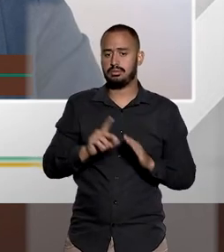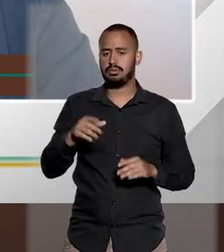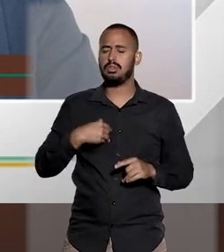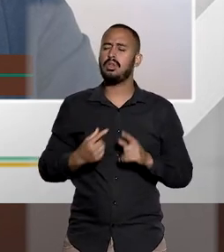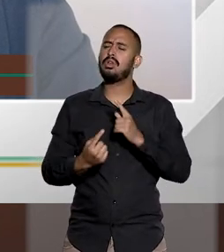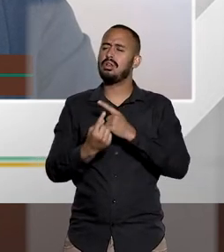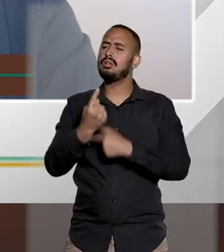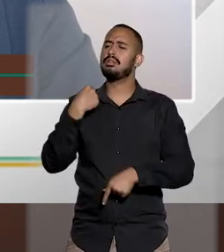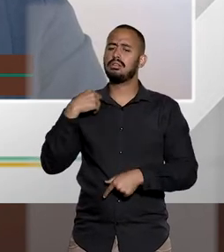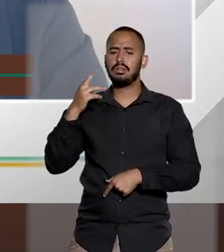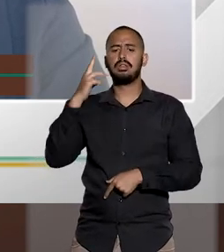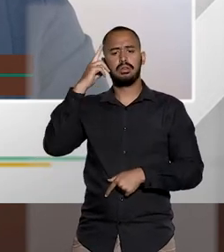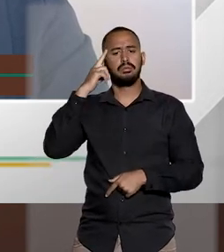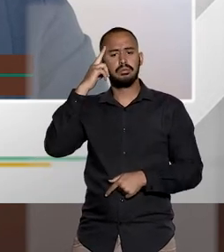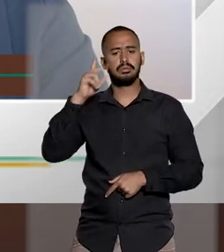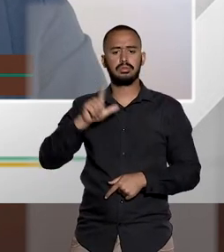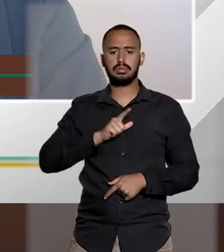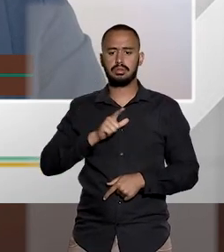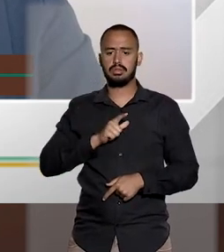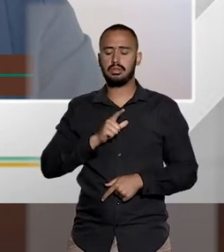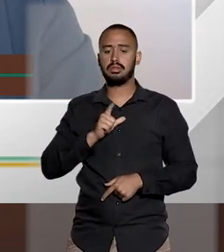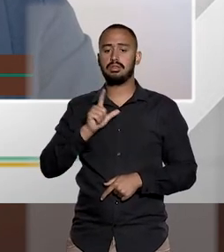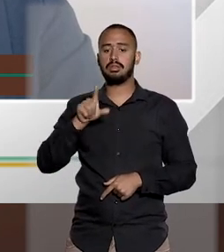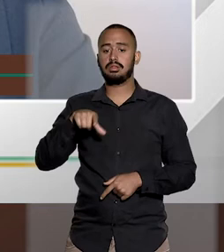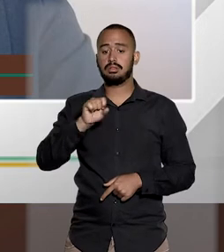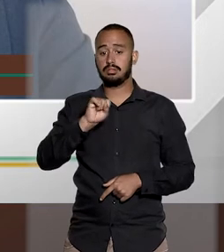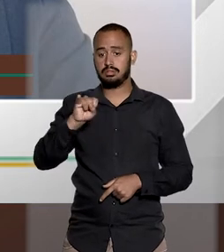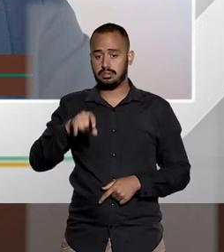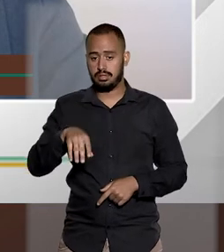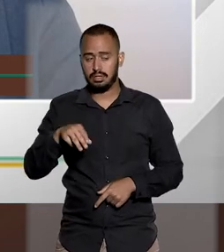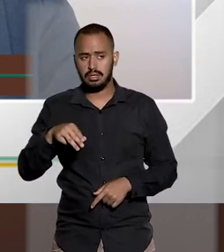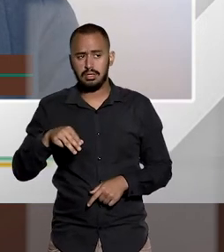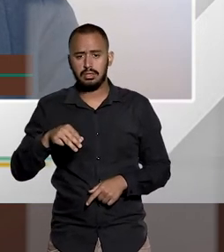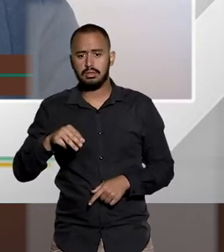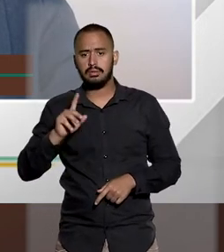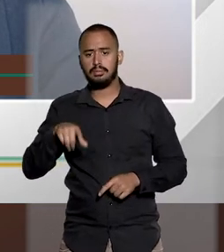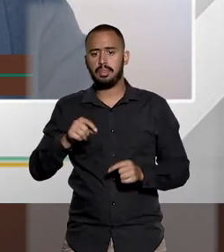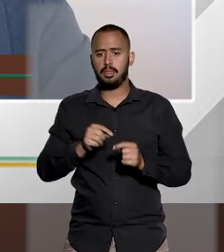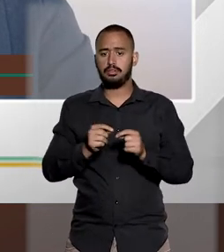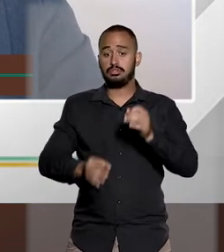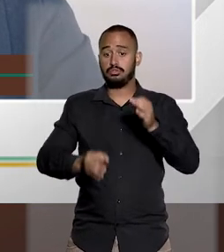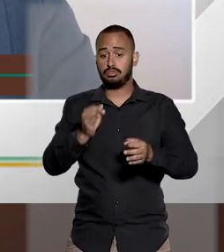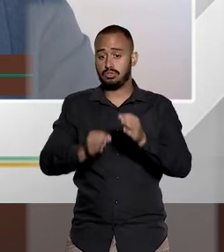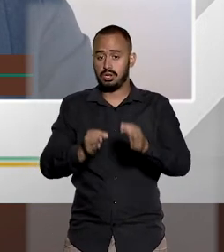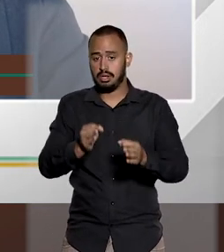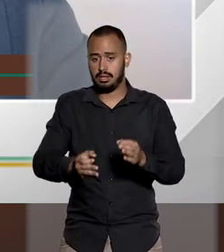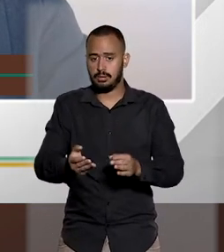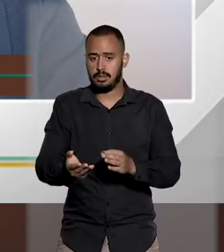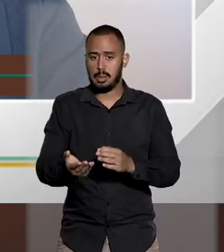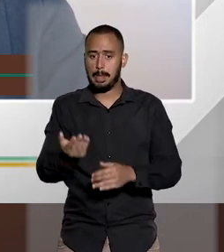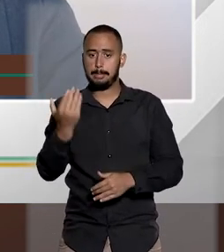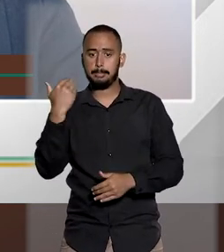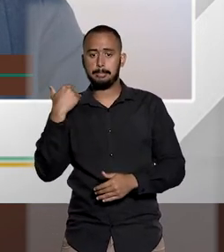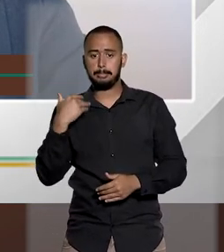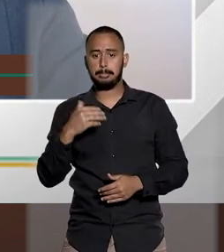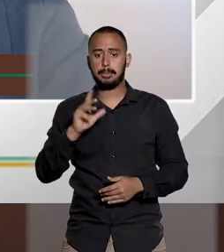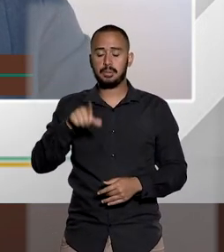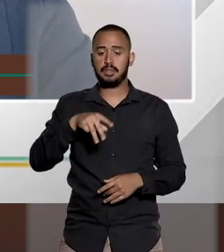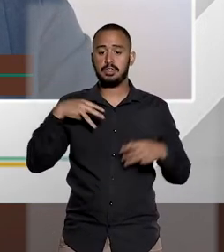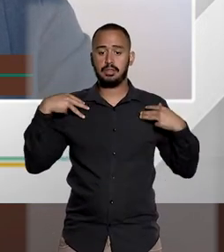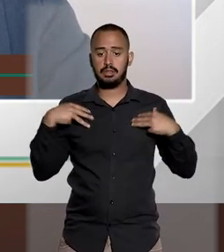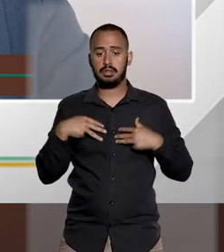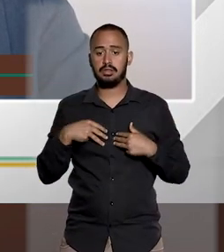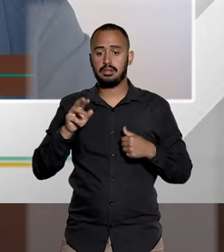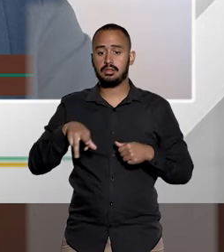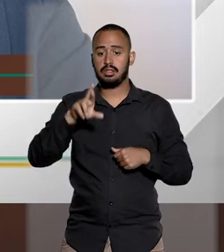eu me recordo, sim, dessa celeuma importante, inclusive julgamentos da eminente